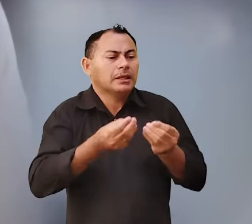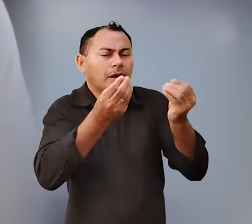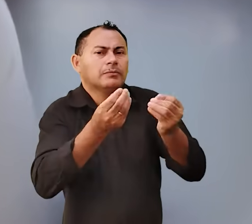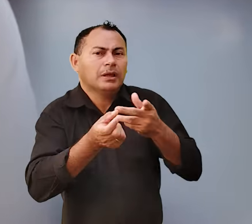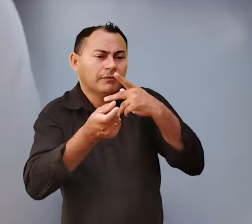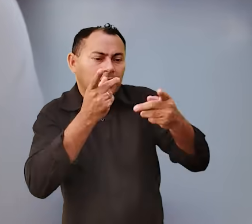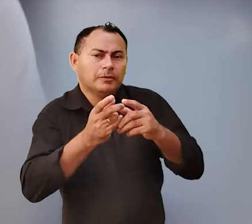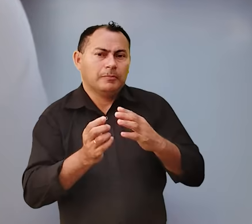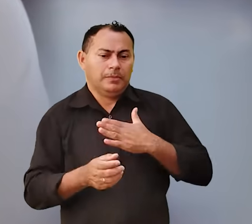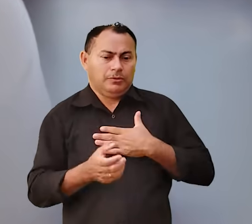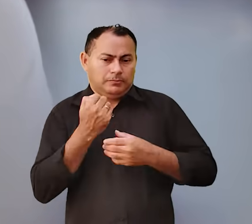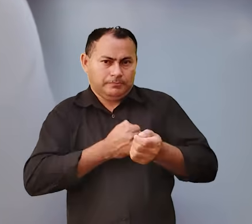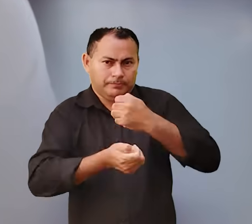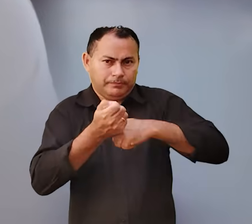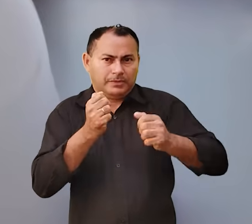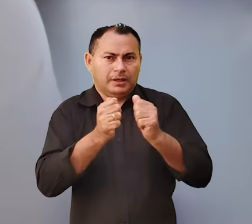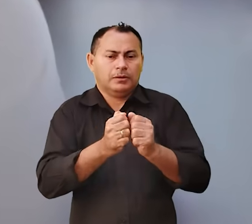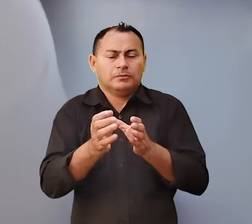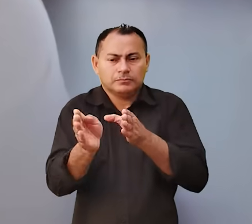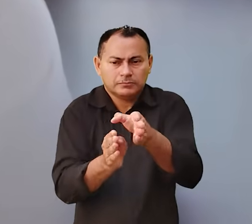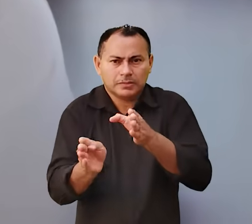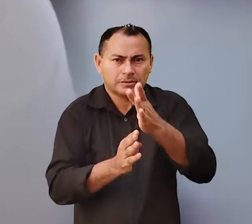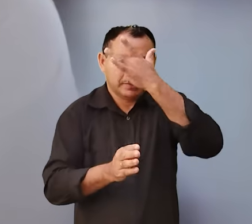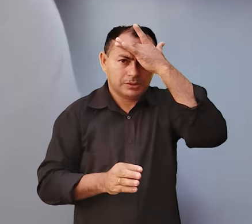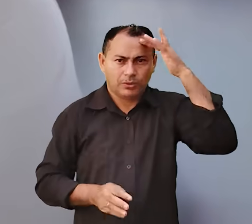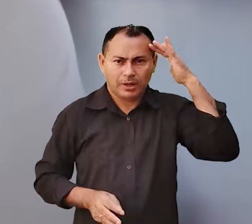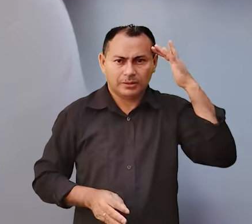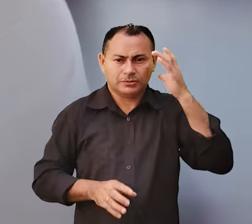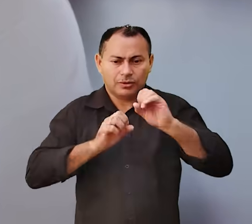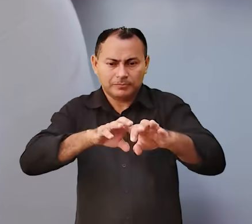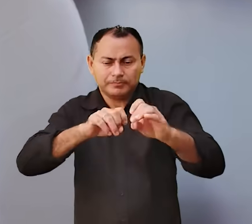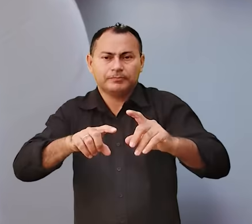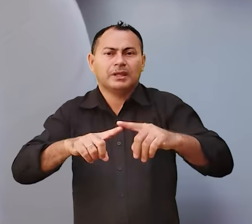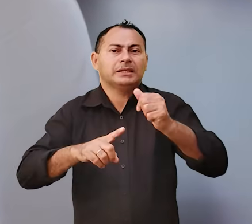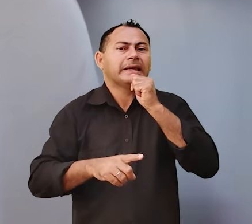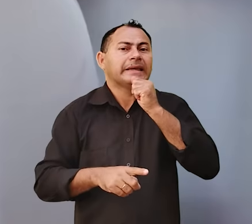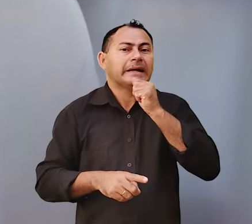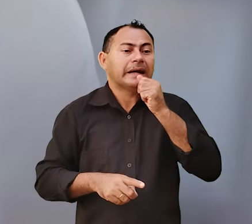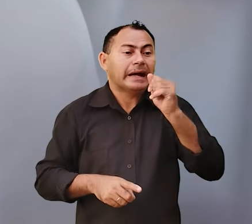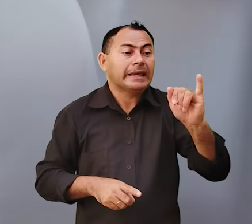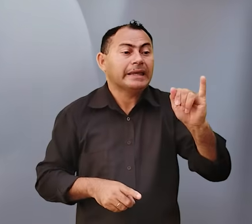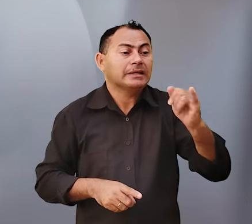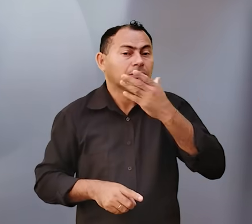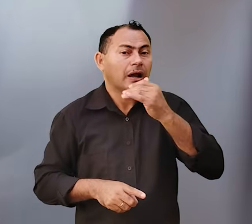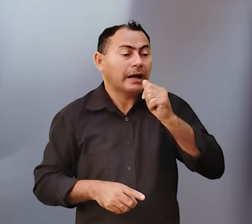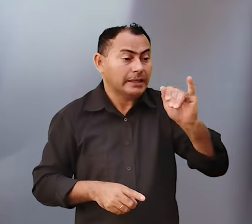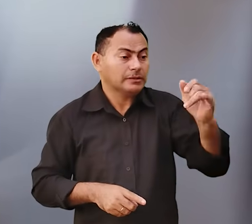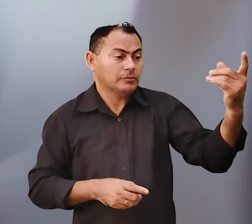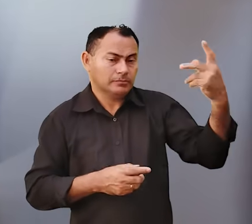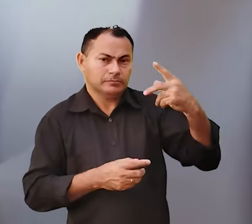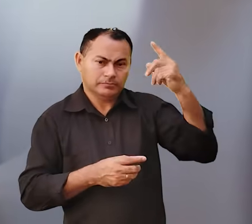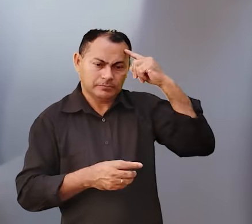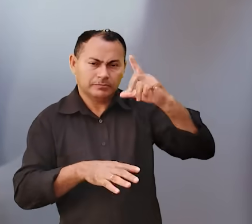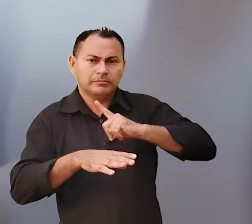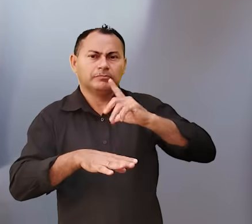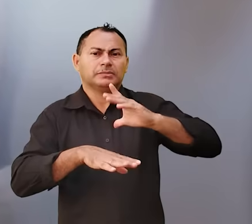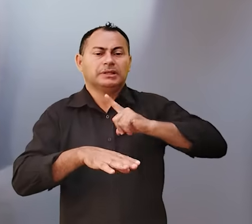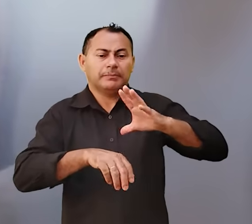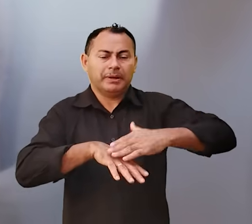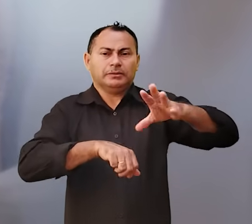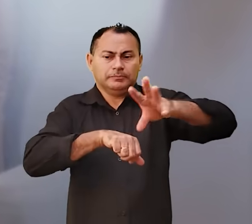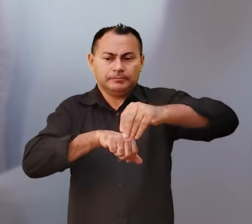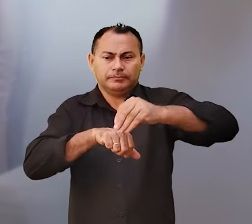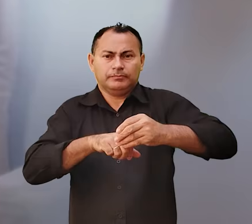o quê e disse para ele que o meu negócio era aconselhar as pessoas. Mas aí, ele me disse que se eu tomasse